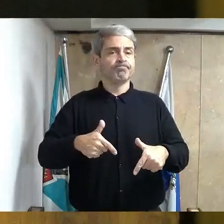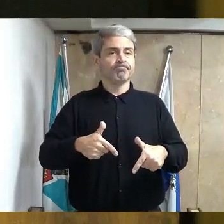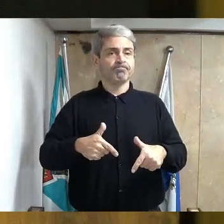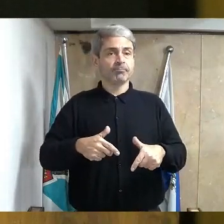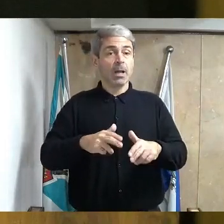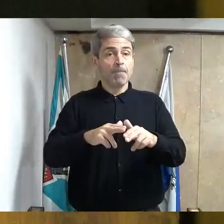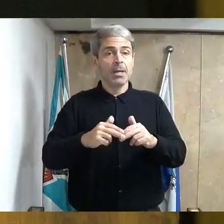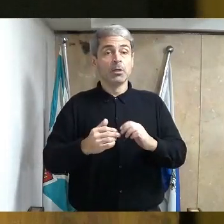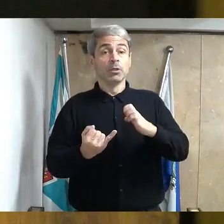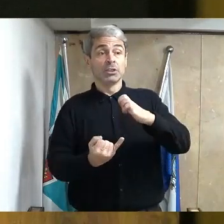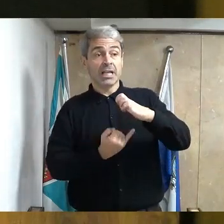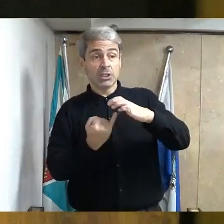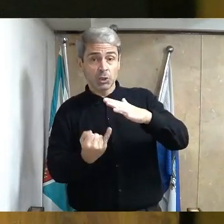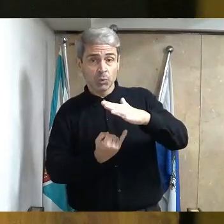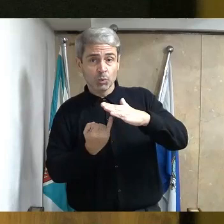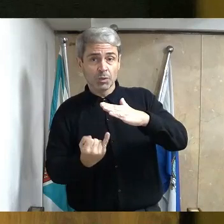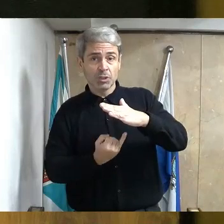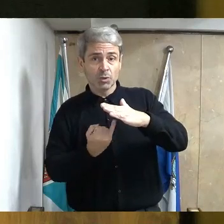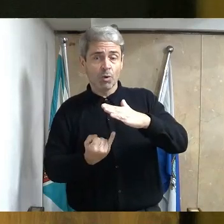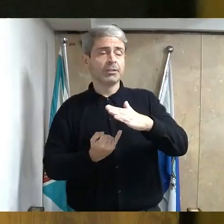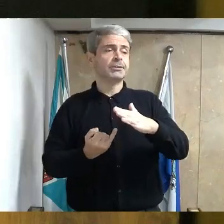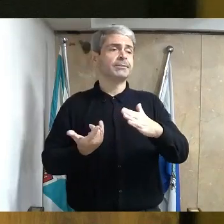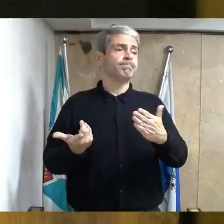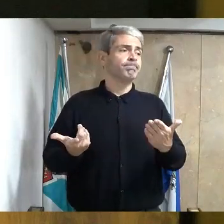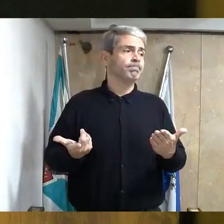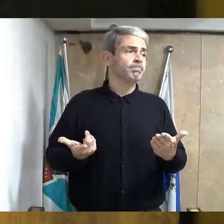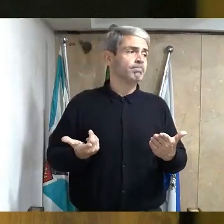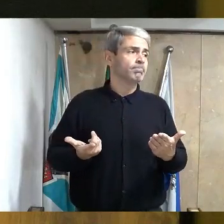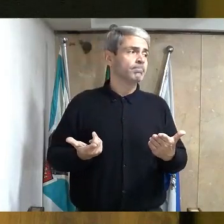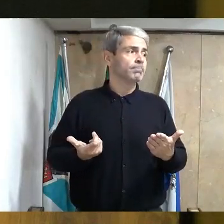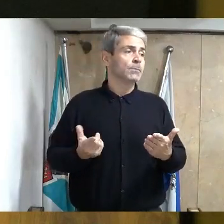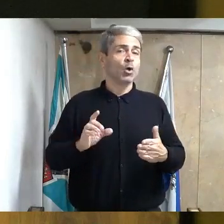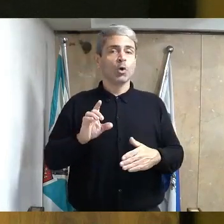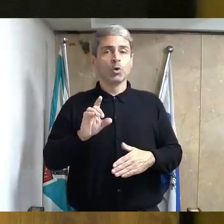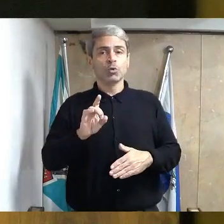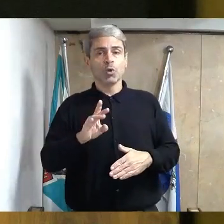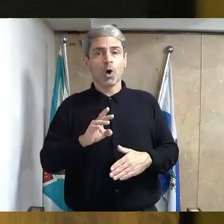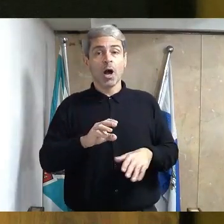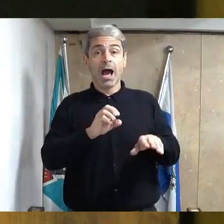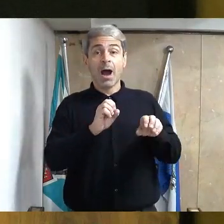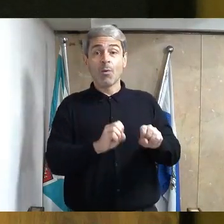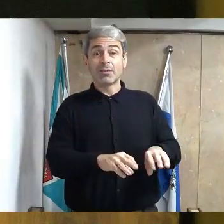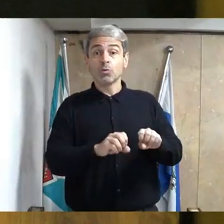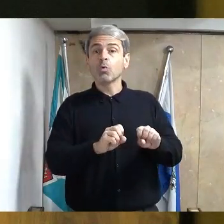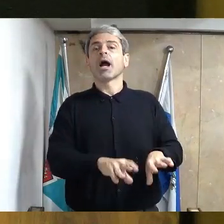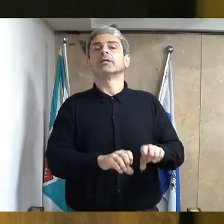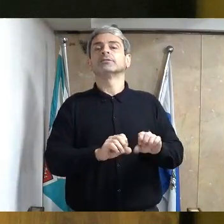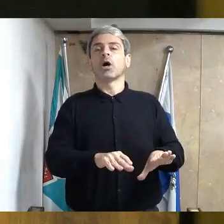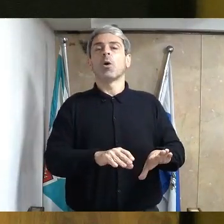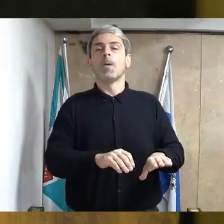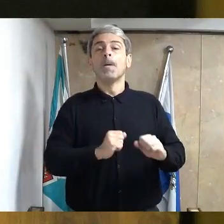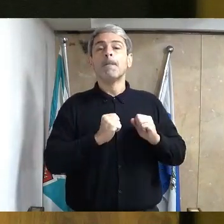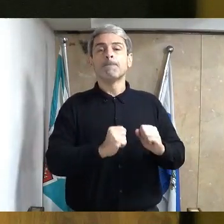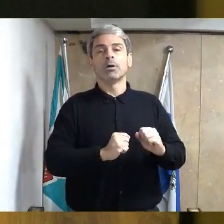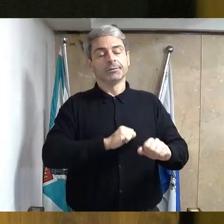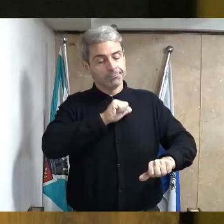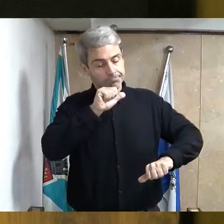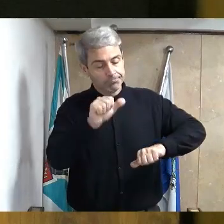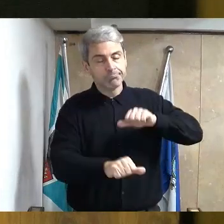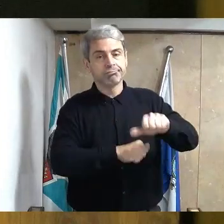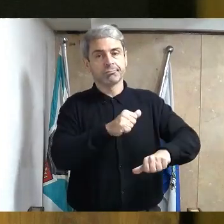através das instituições. Só a educação pode mudar esse